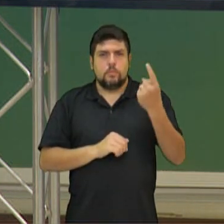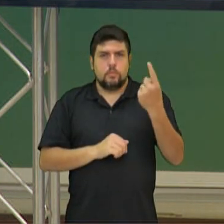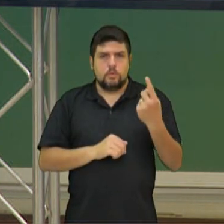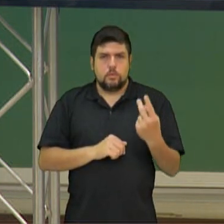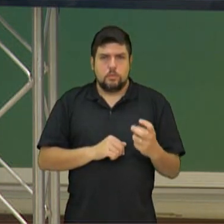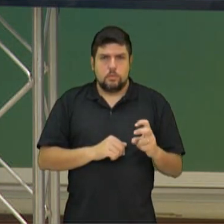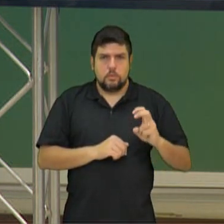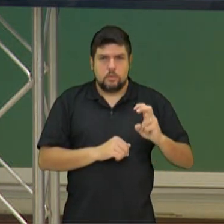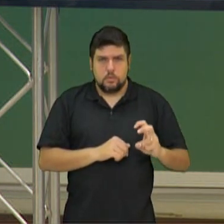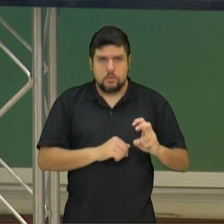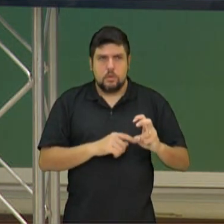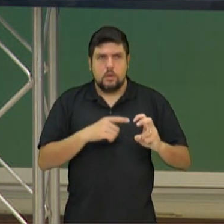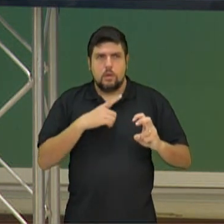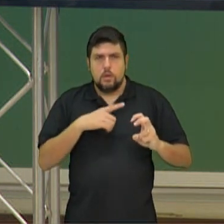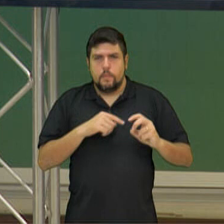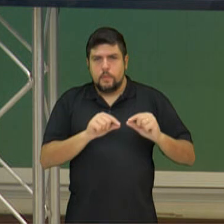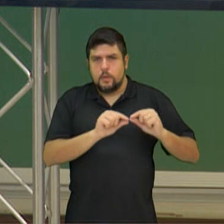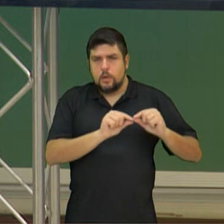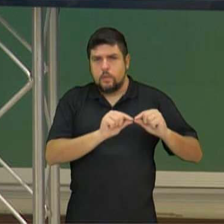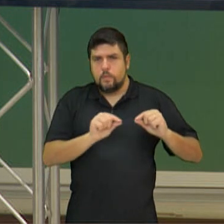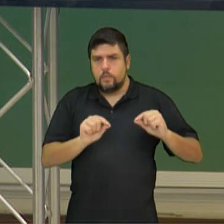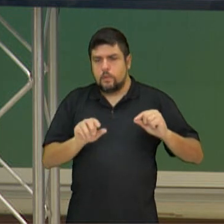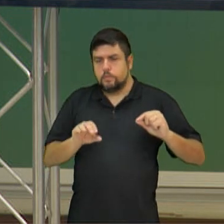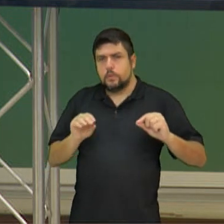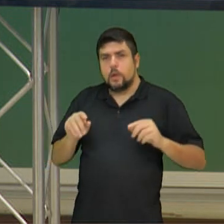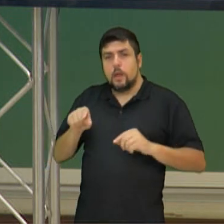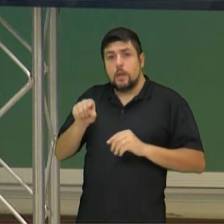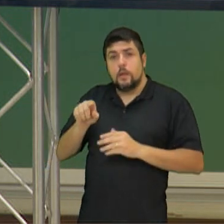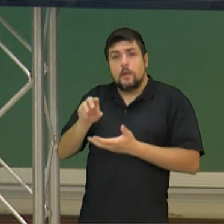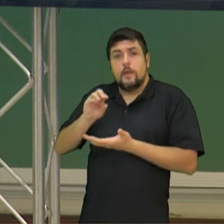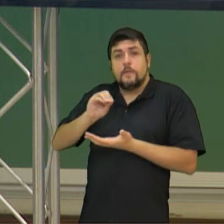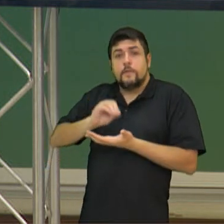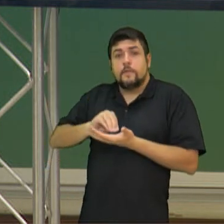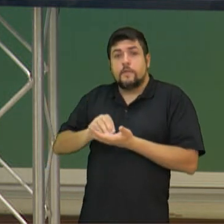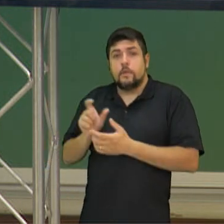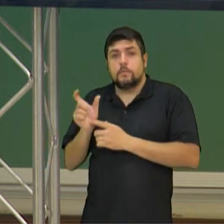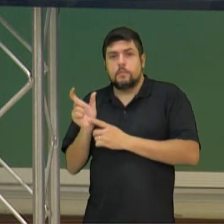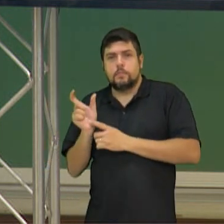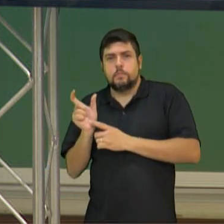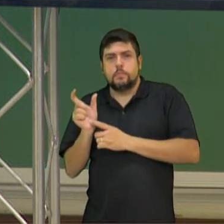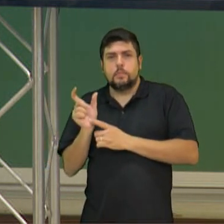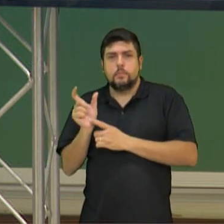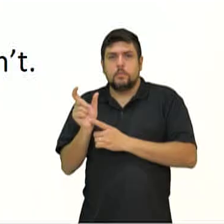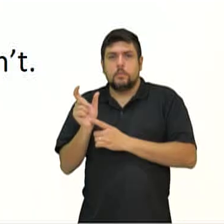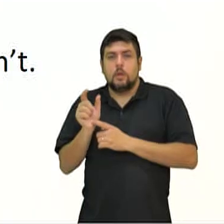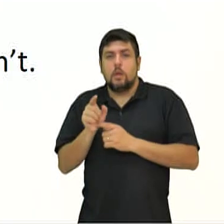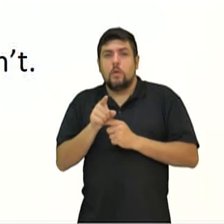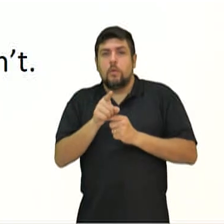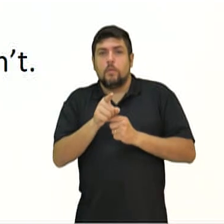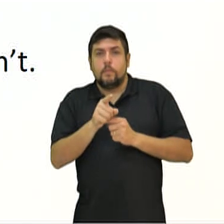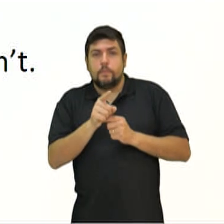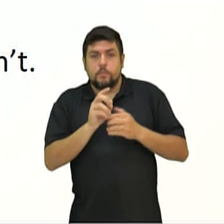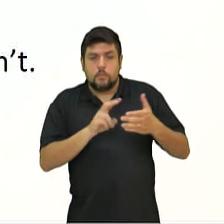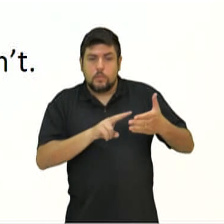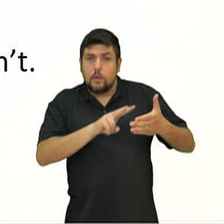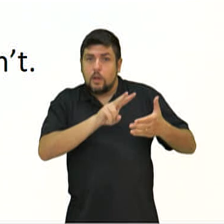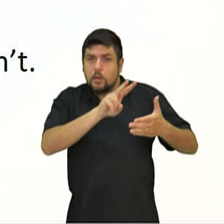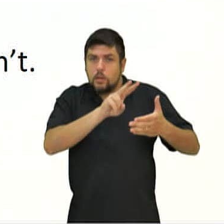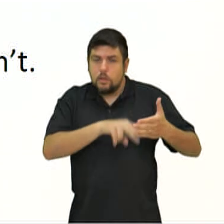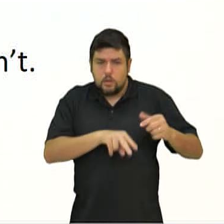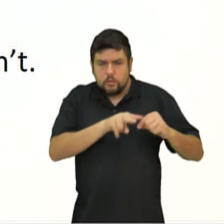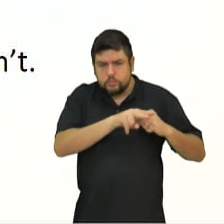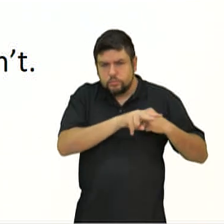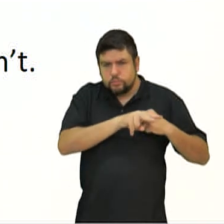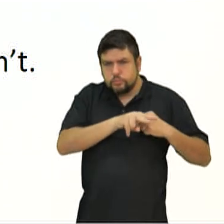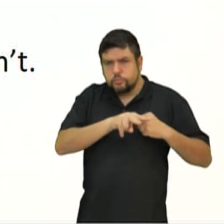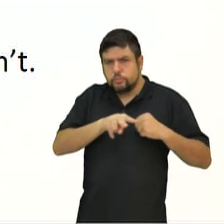texto. Stay, learn from the difficult, change it up, essa daqui não é para completar nada, focus on